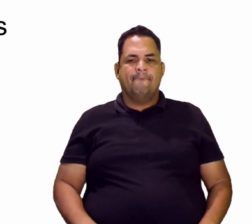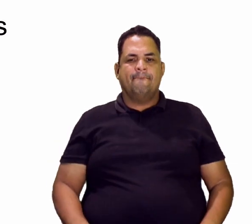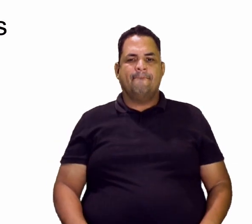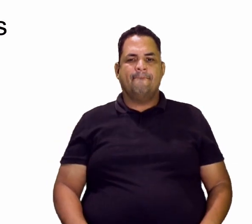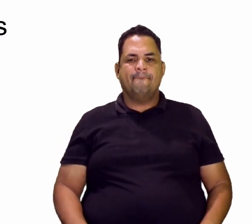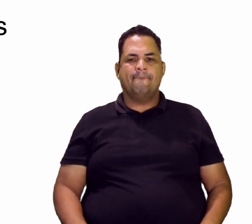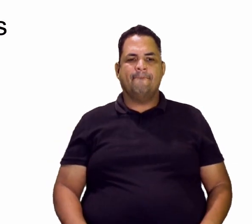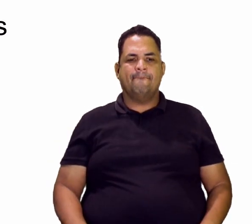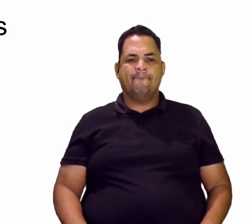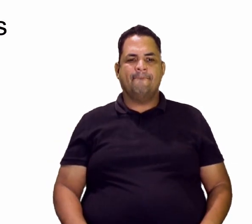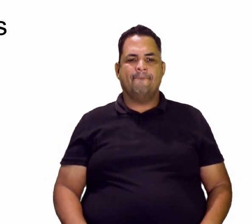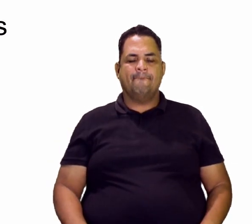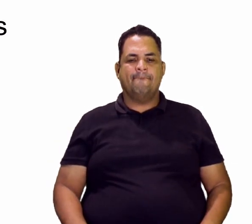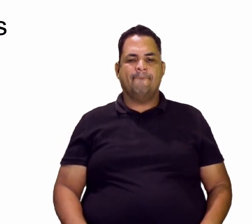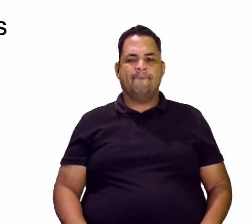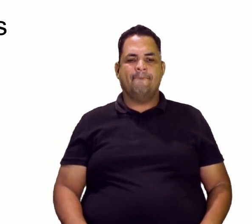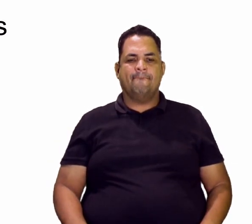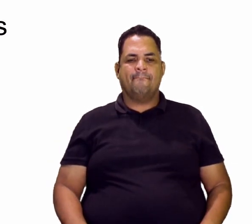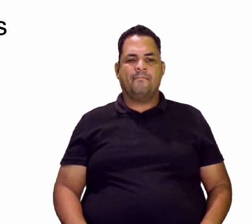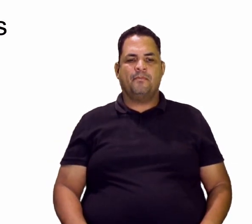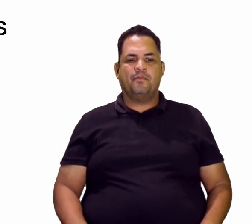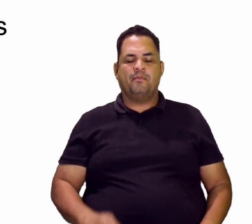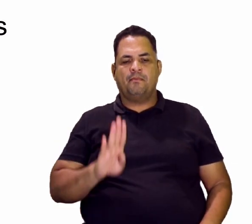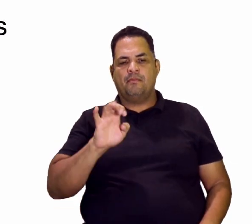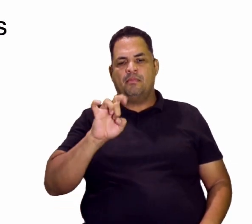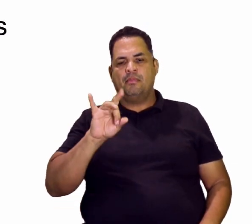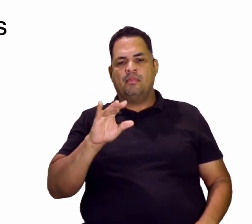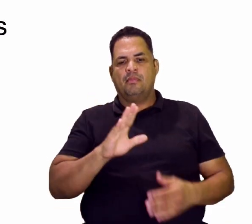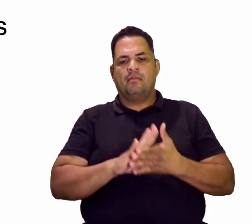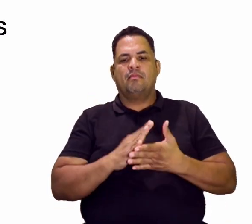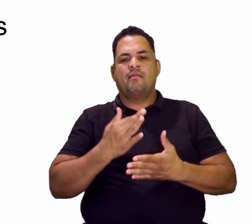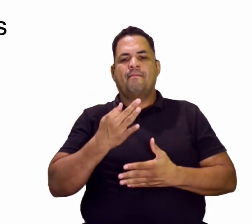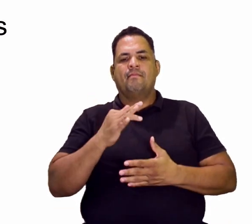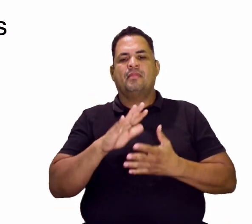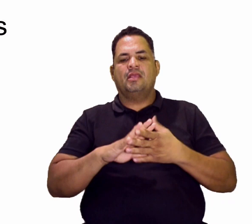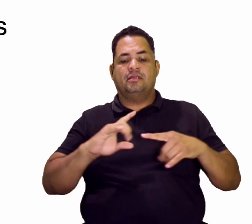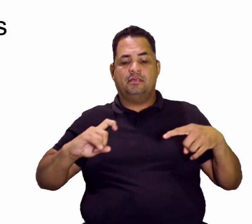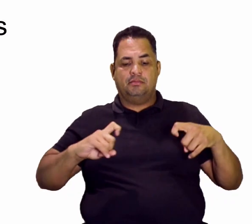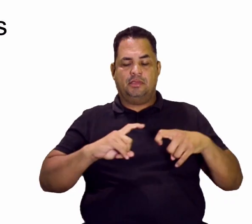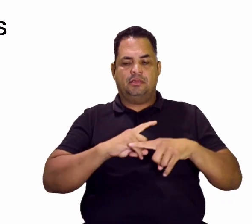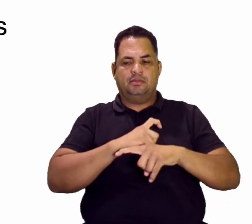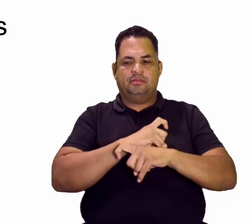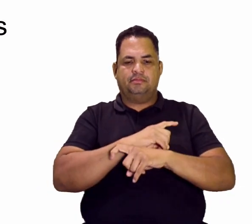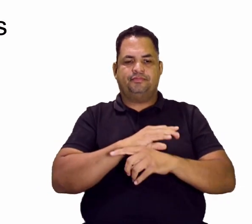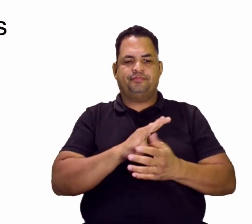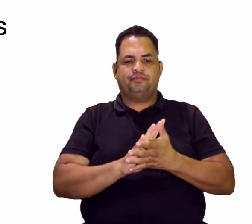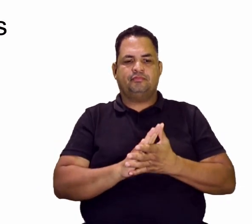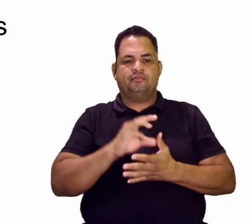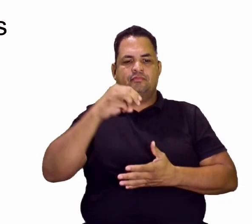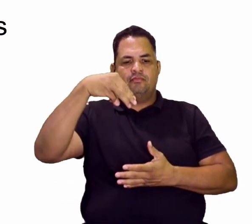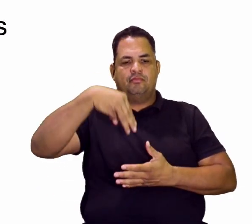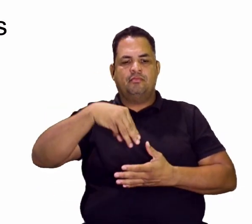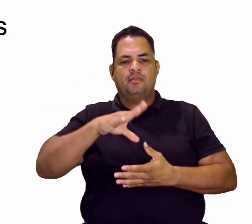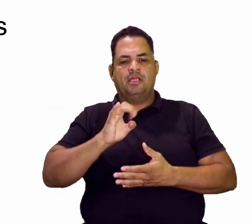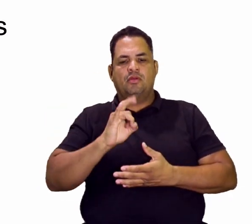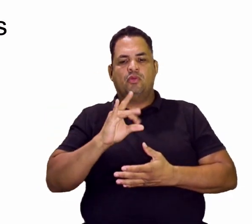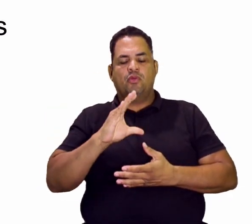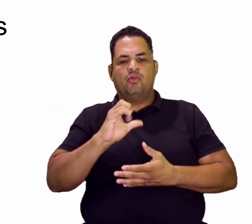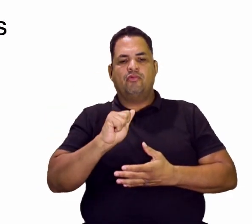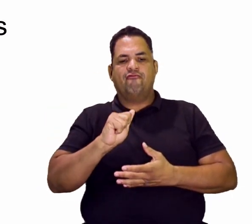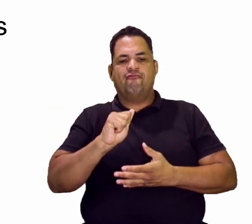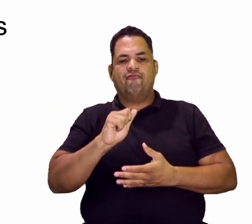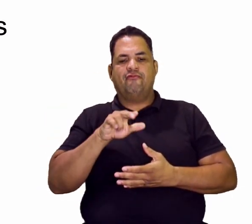ele está parasitando. Então, o bacteriófago só parasita o quê? Bactérias. E os micovírus, professora, só